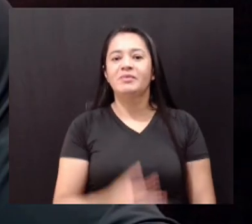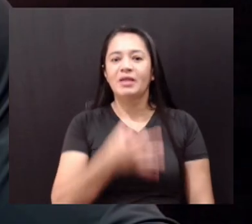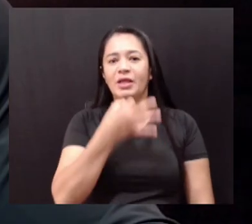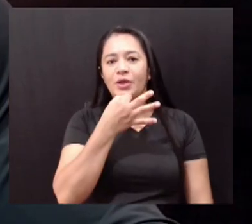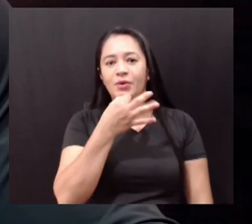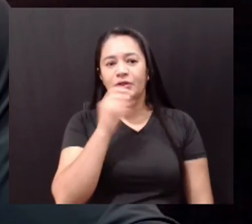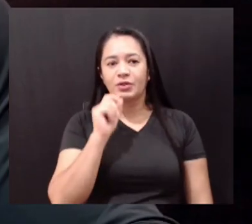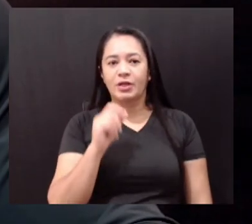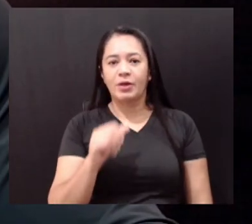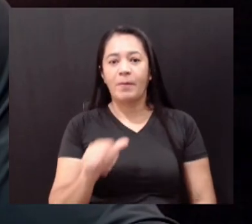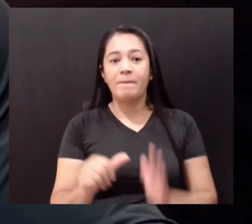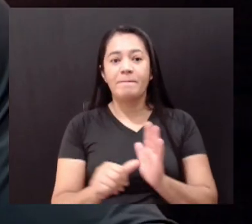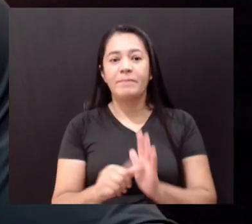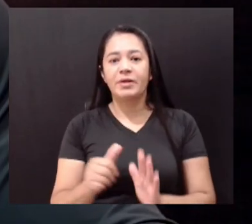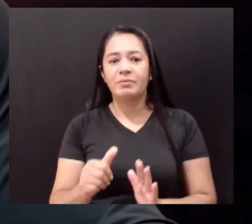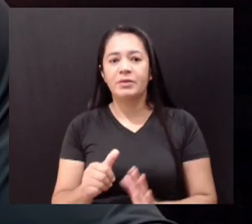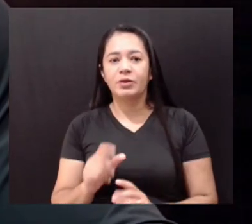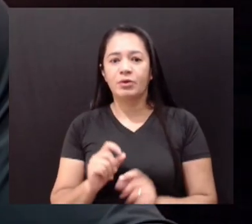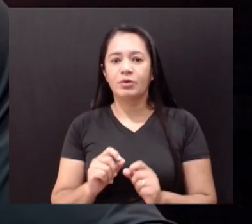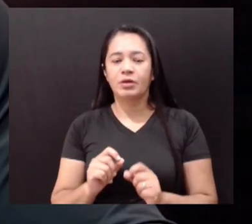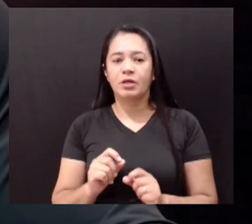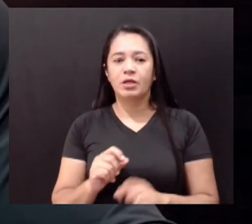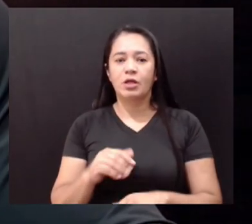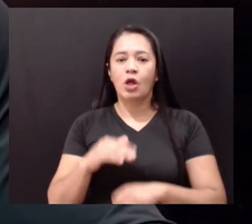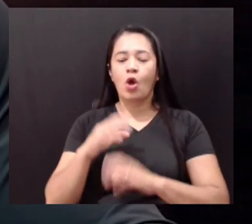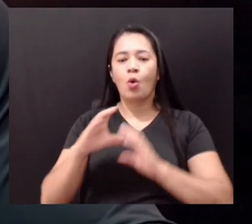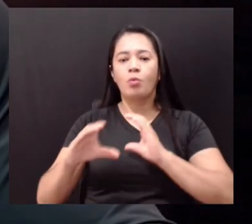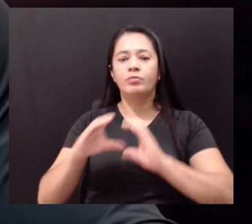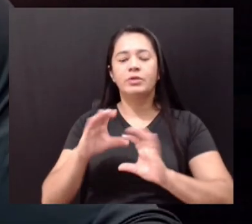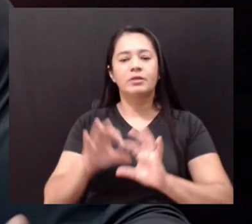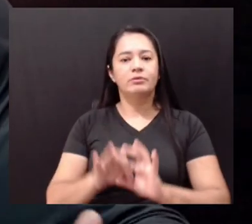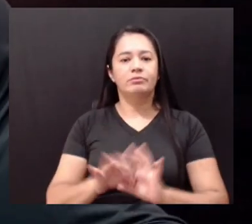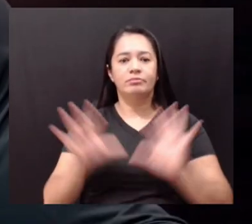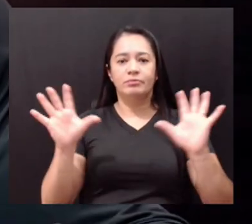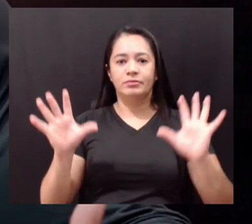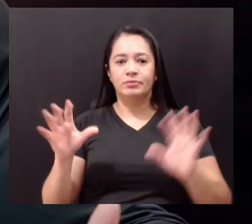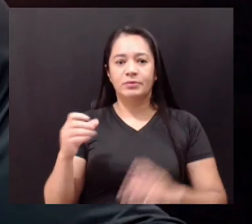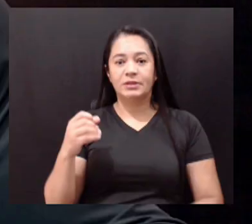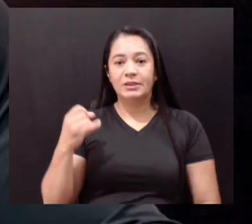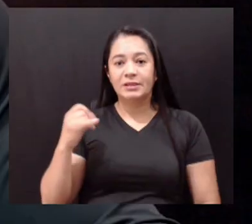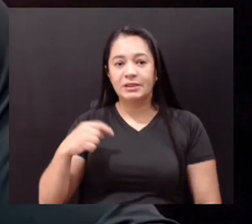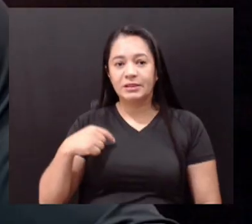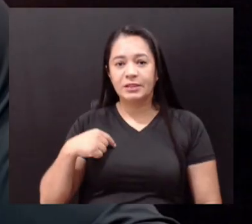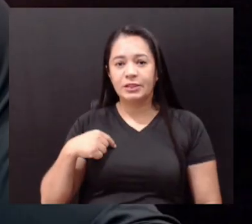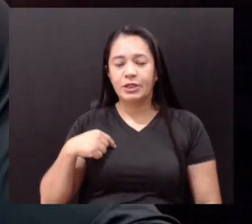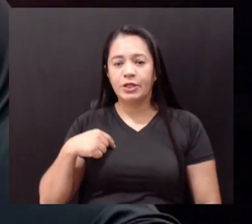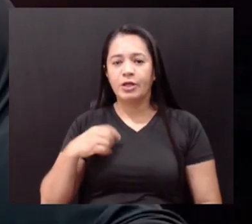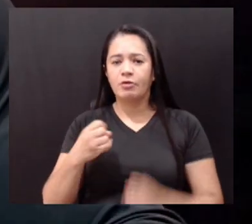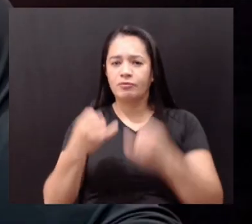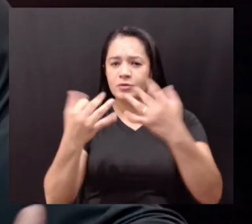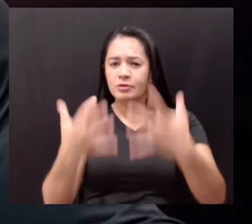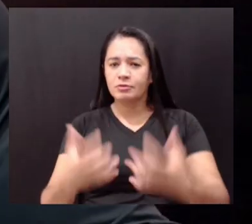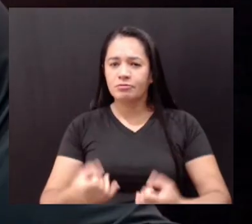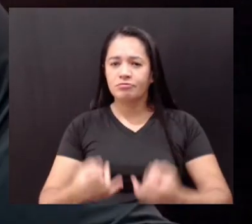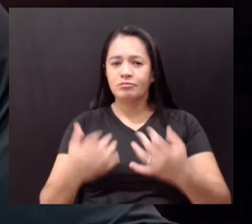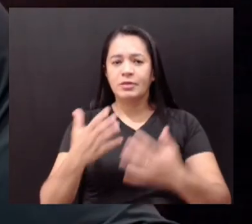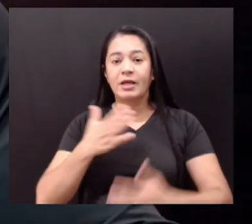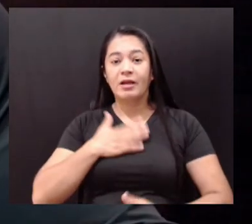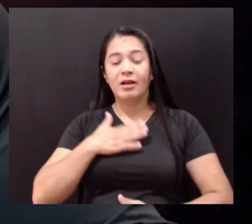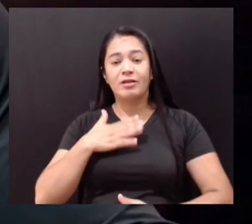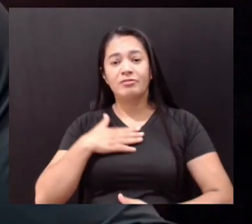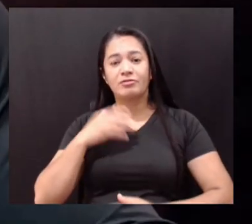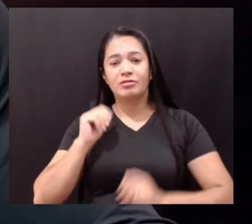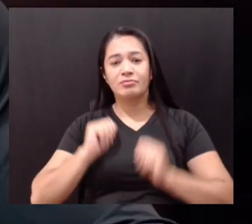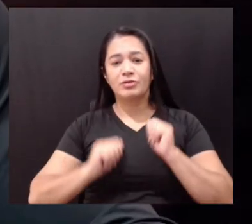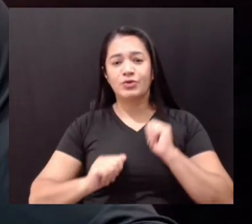um canal aberto de comunicação, né. Então, a partir do momento que eu coloco os meus anseios, os meus desejos, a gente começar a conscientizar,